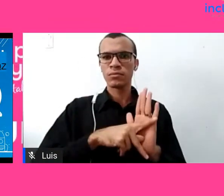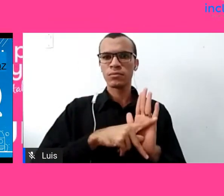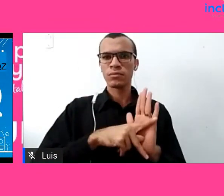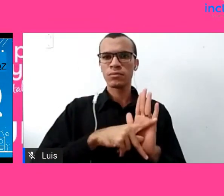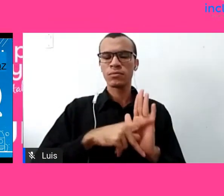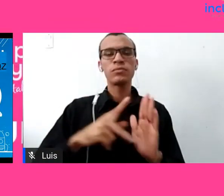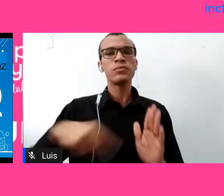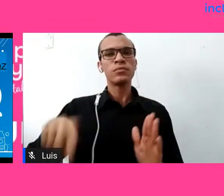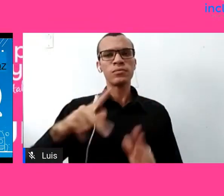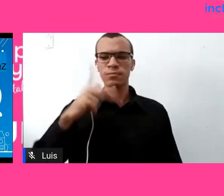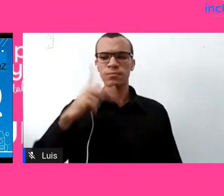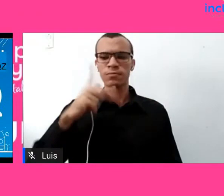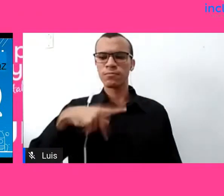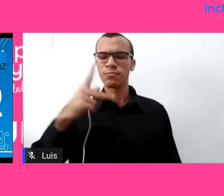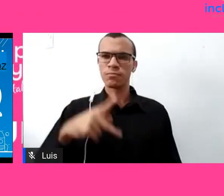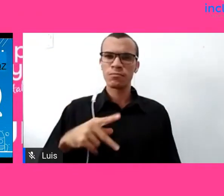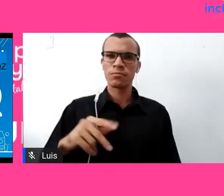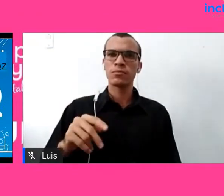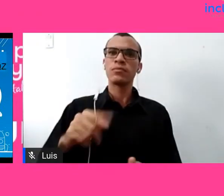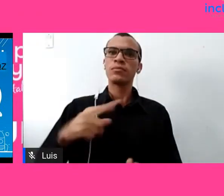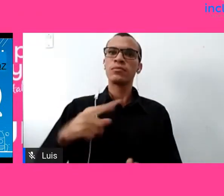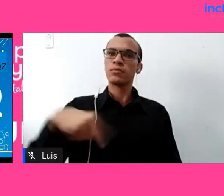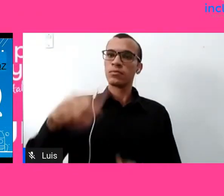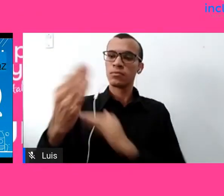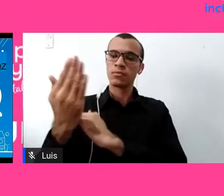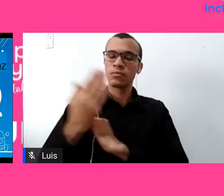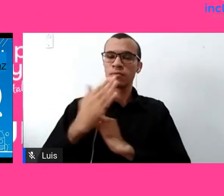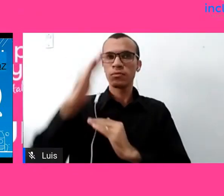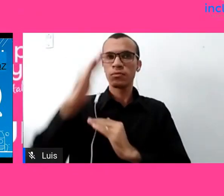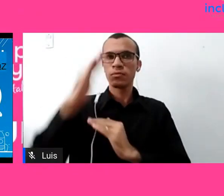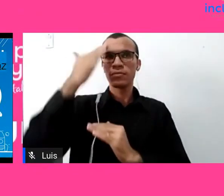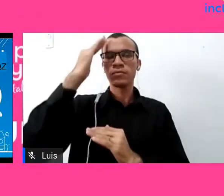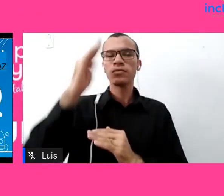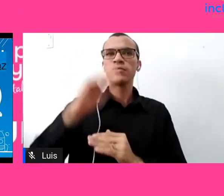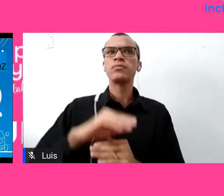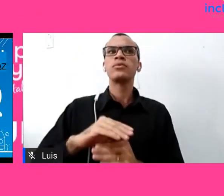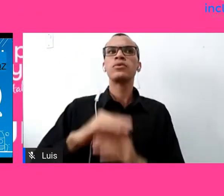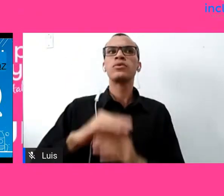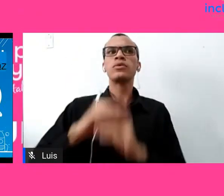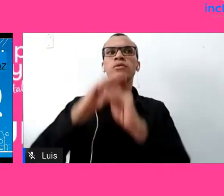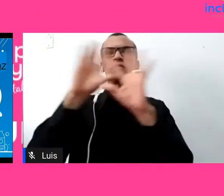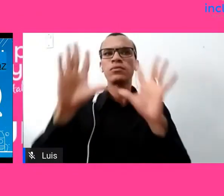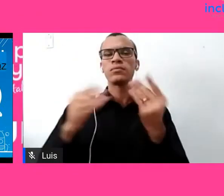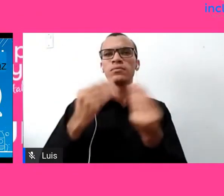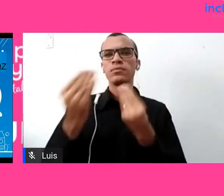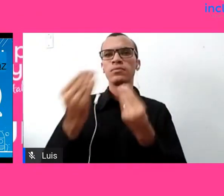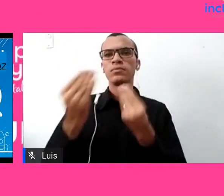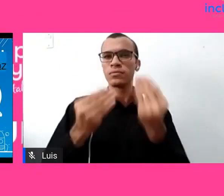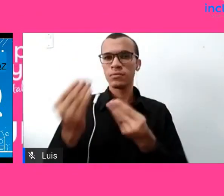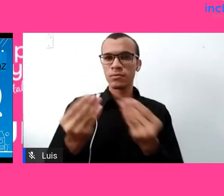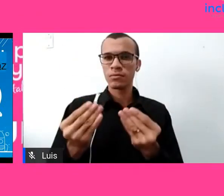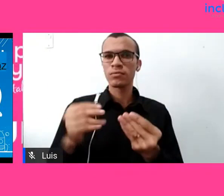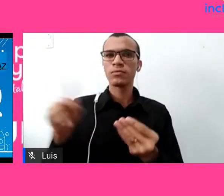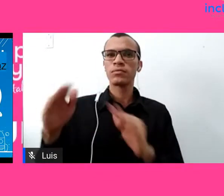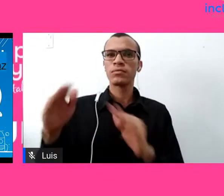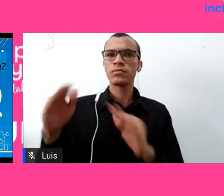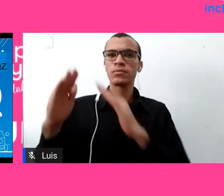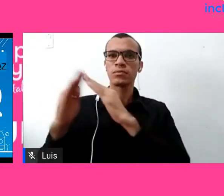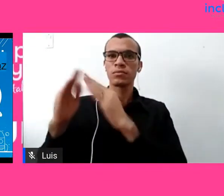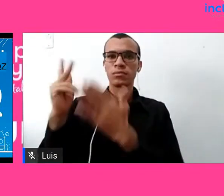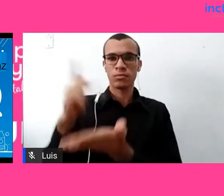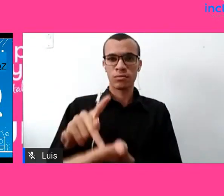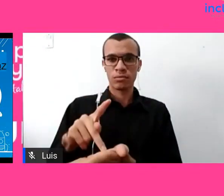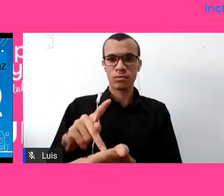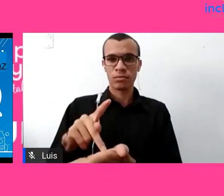ajudar a entender como funcionaria de verdade uma automação em grande escala, em uma casa de verdade,